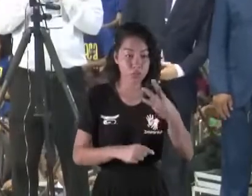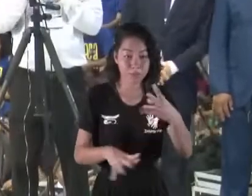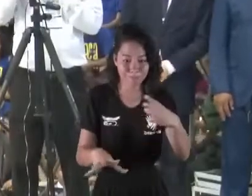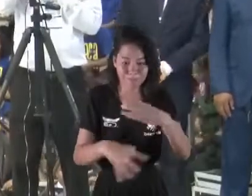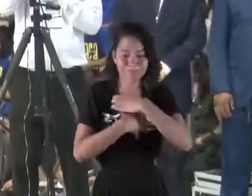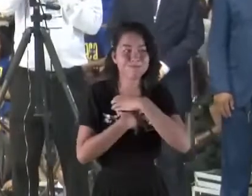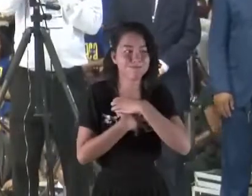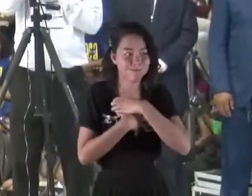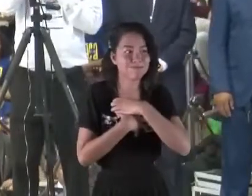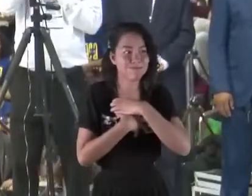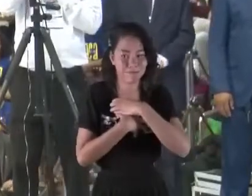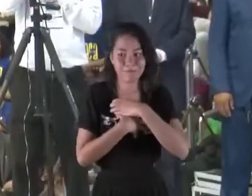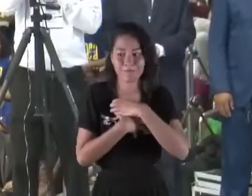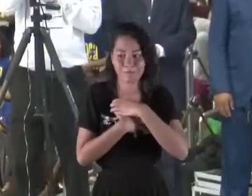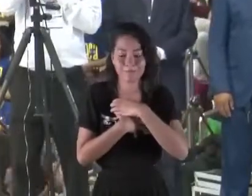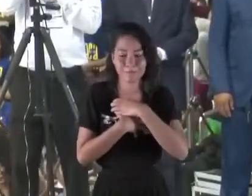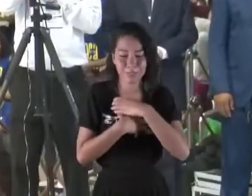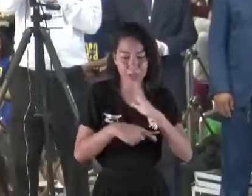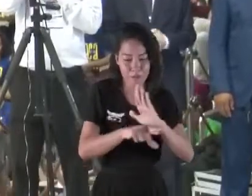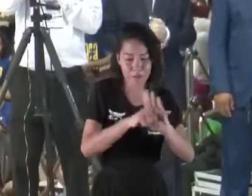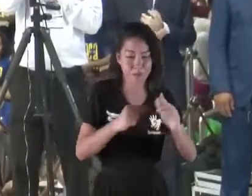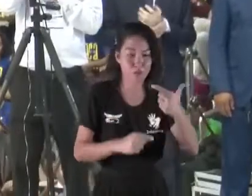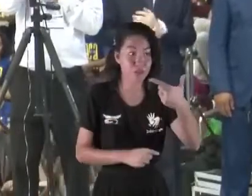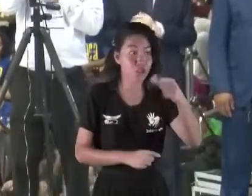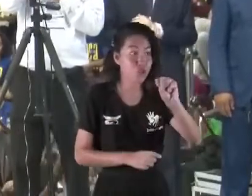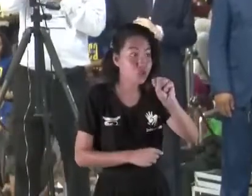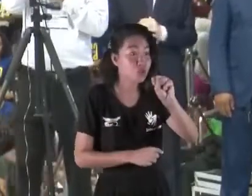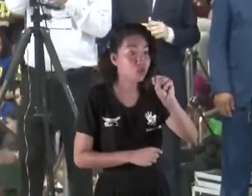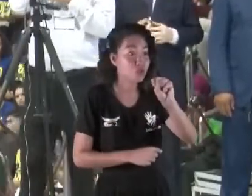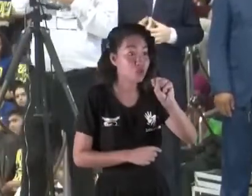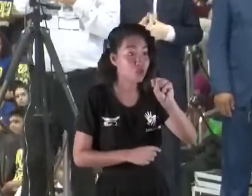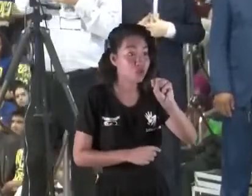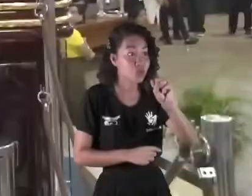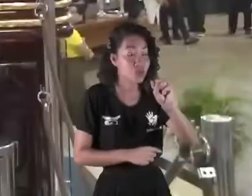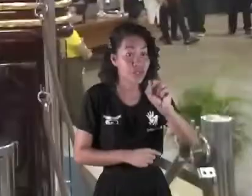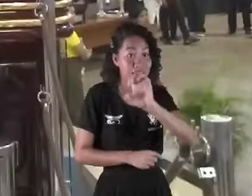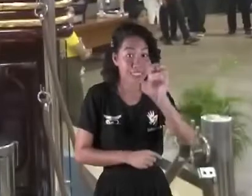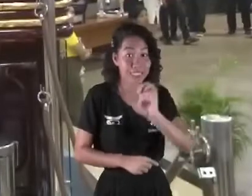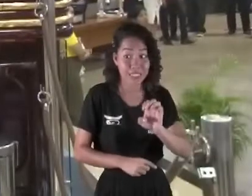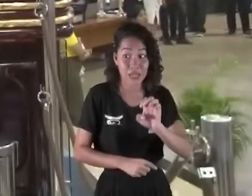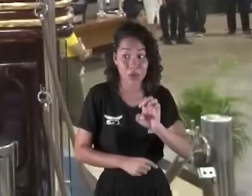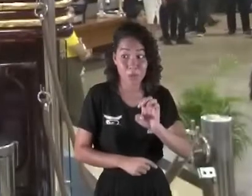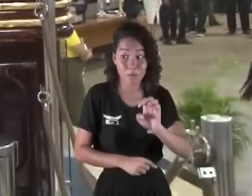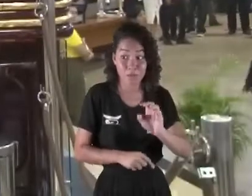sentiu. Verso 28, Ezequiel caiu